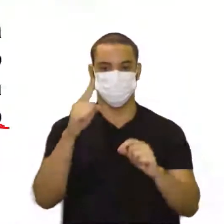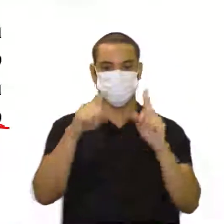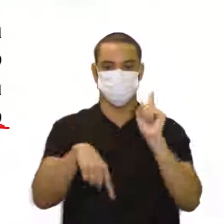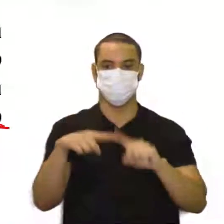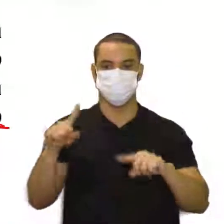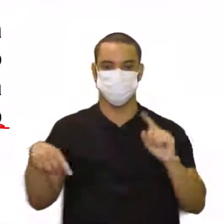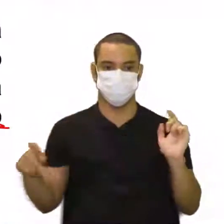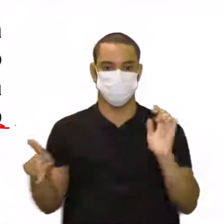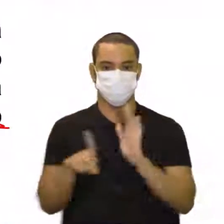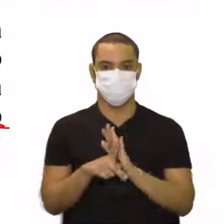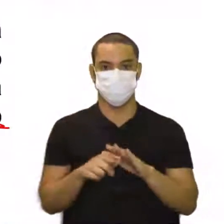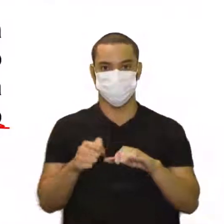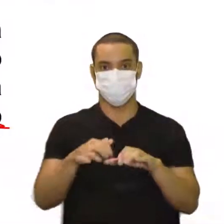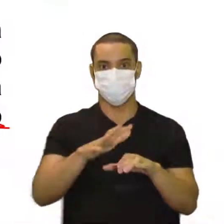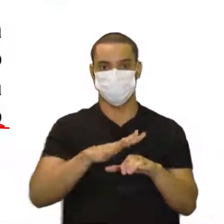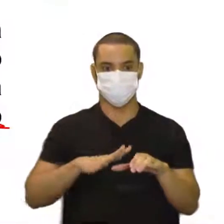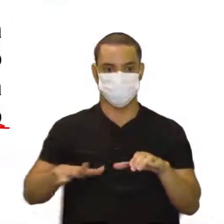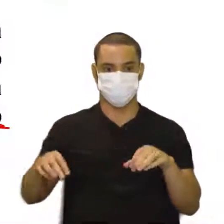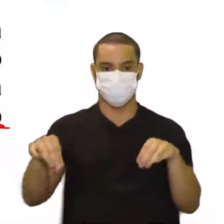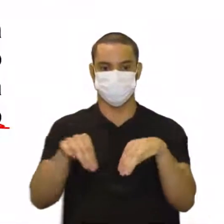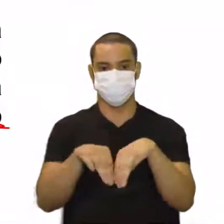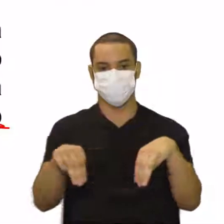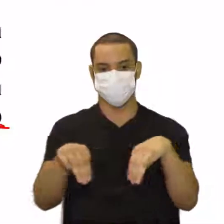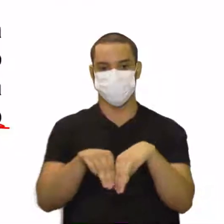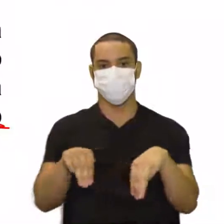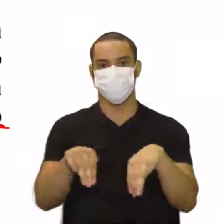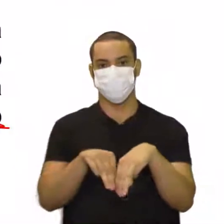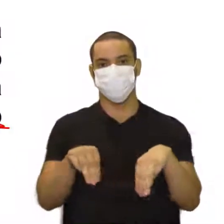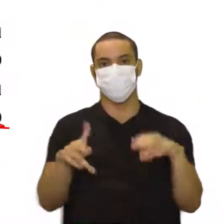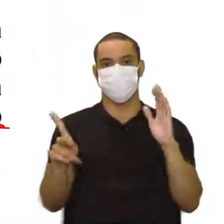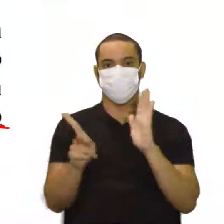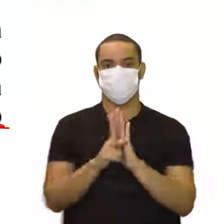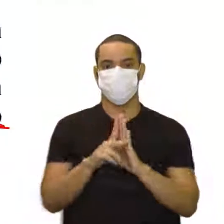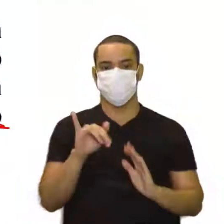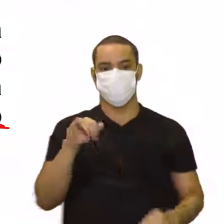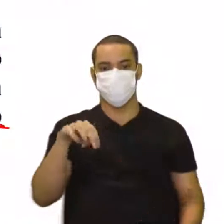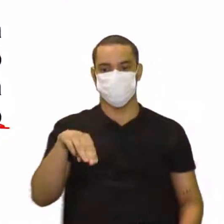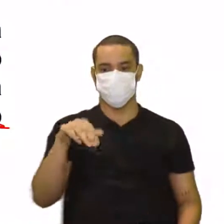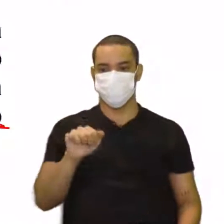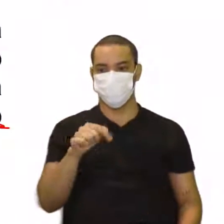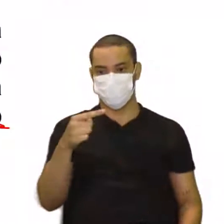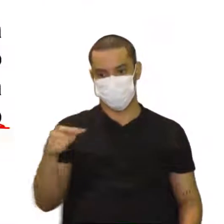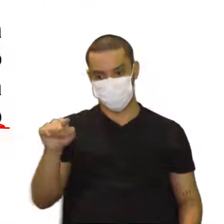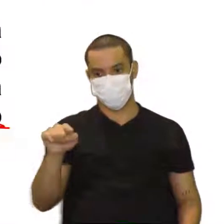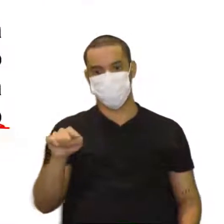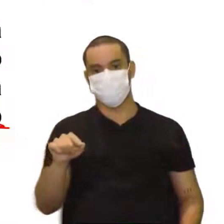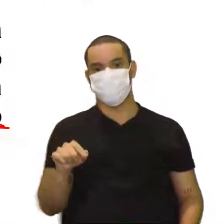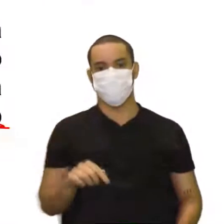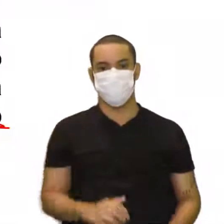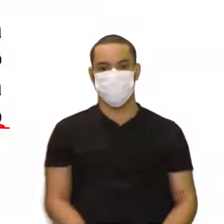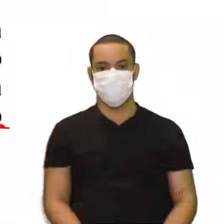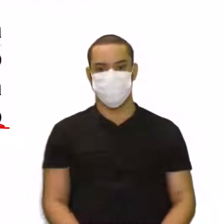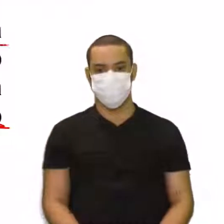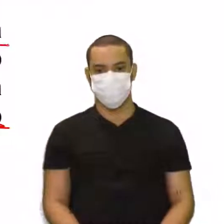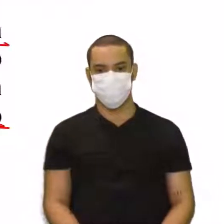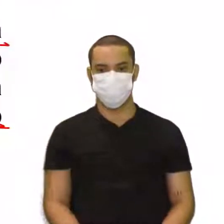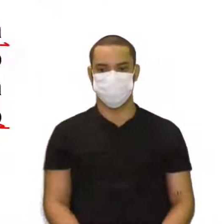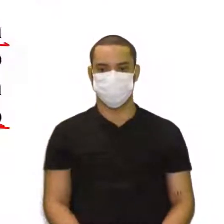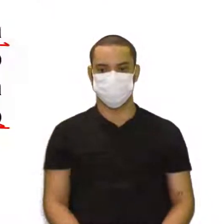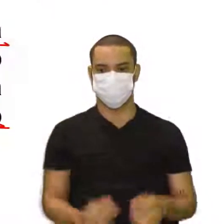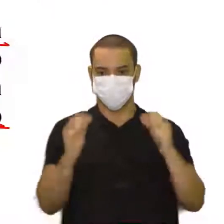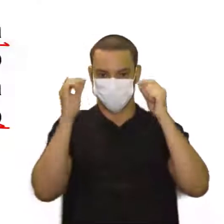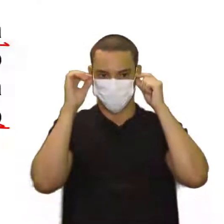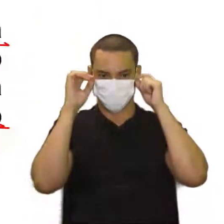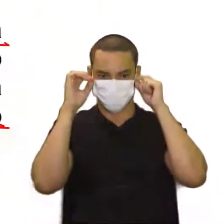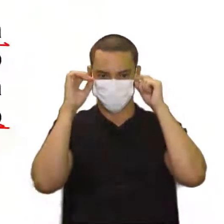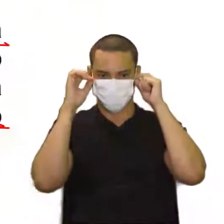Variação do campo magnético do meu ímã. Então, se você mover o ímã aí da direita